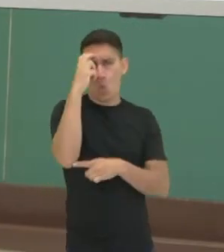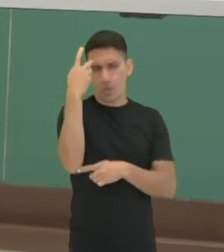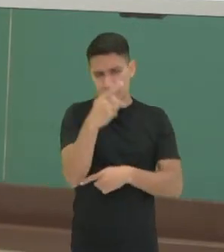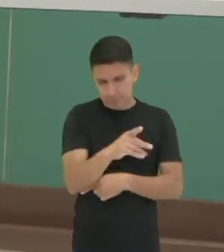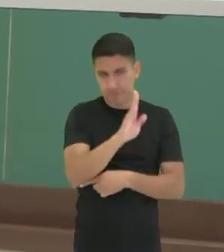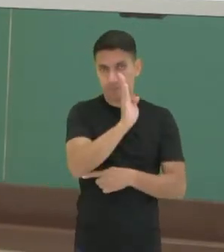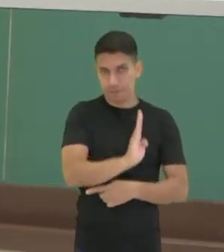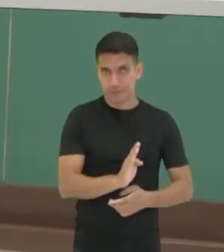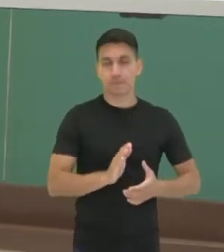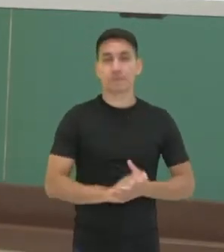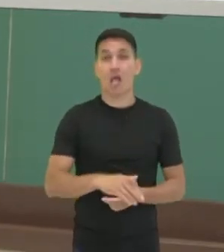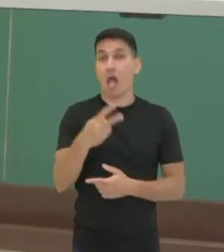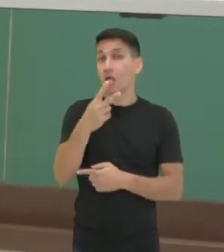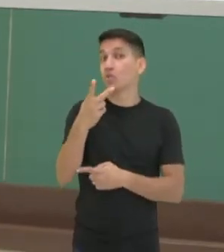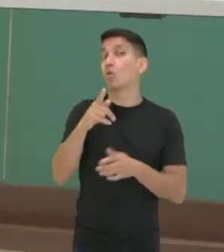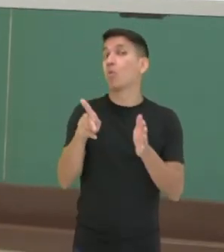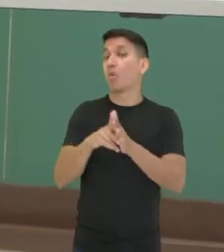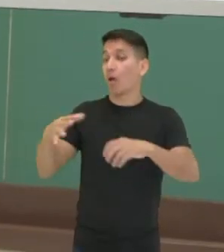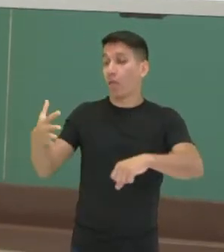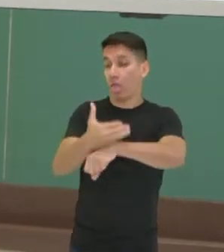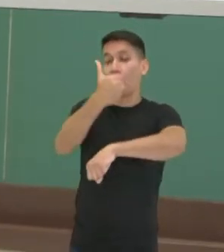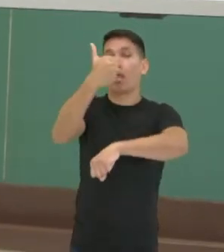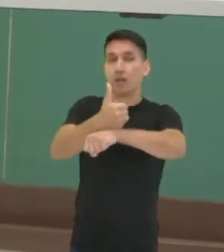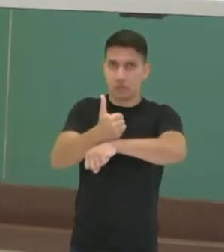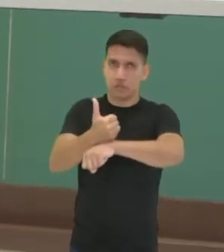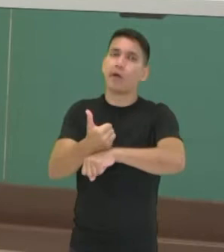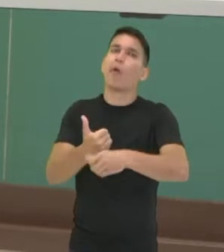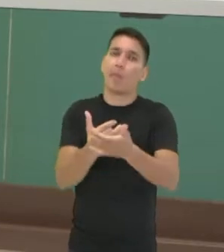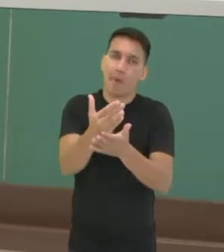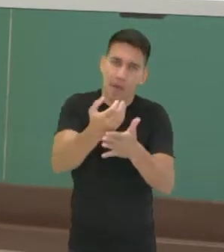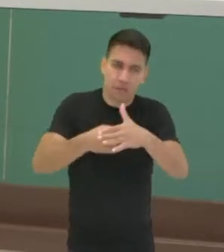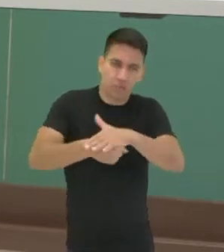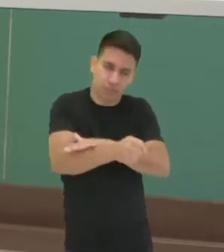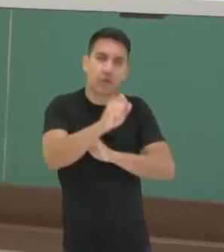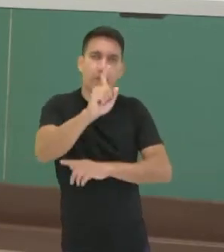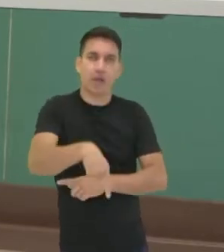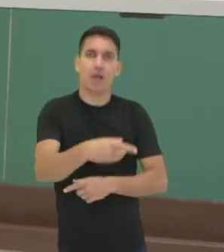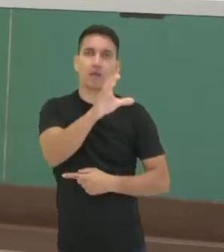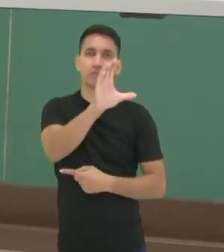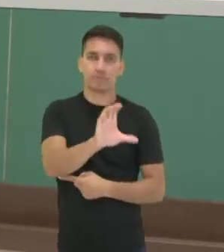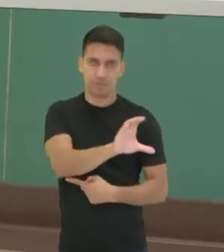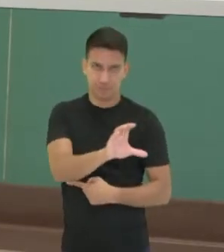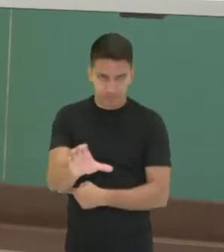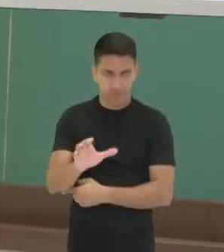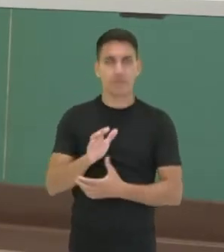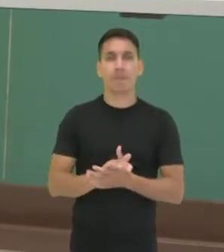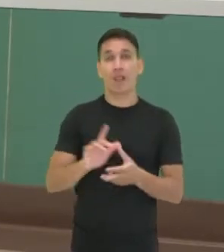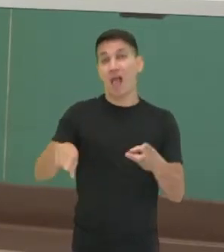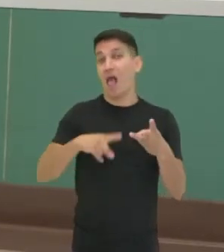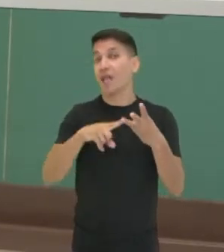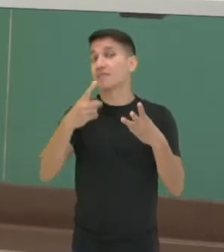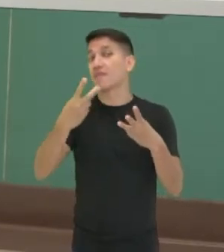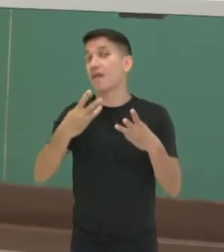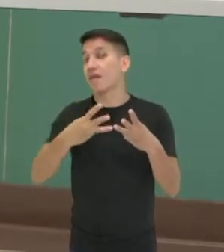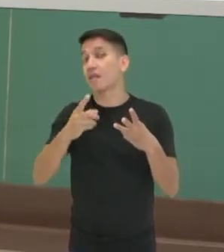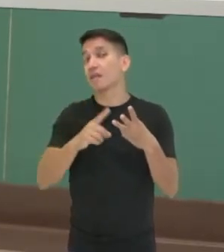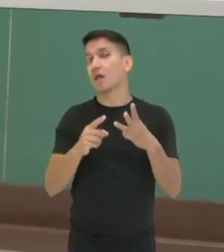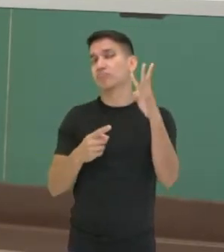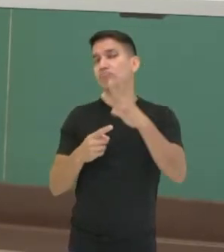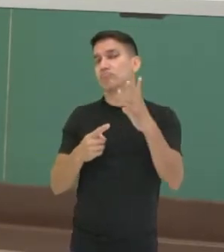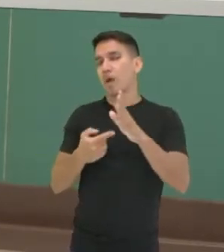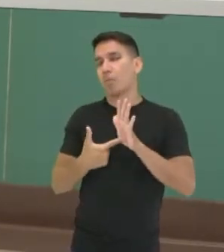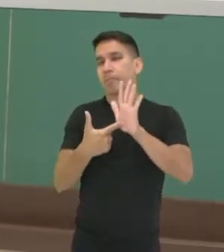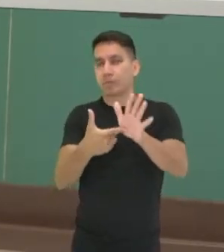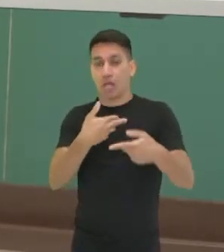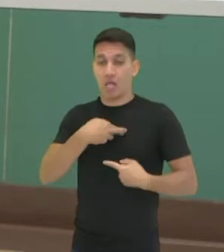Brasil. A segunda veio com o colonizador, o cristianismo católico, com os espanhóis e portugueses. A terceira manifestação religiosa no